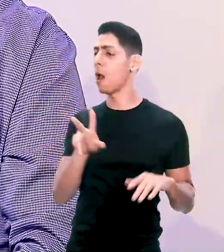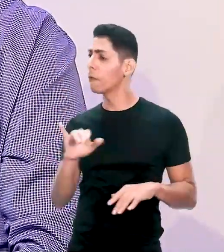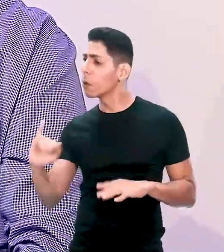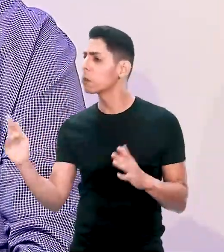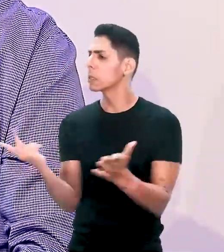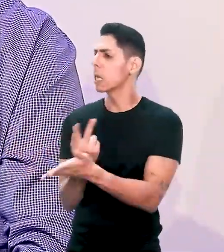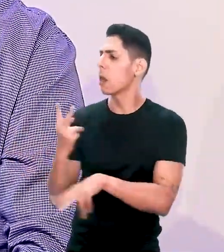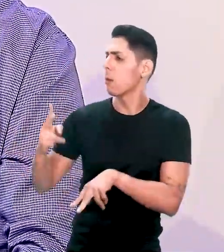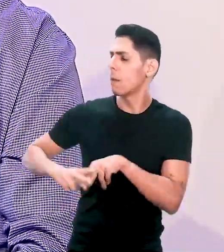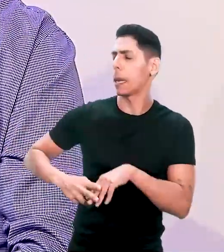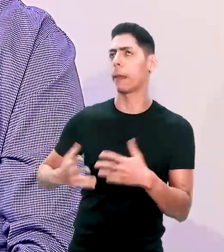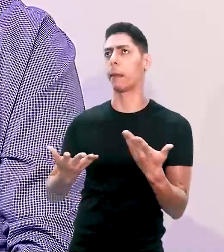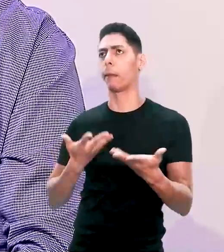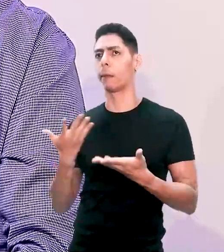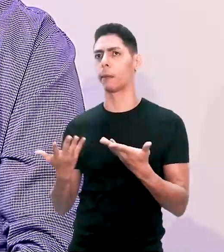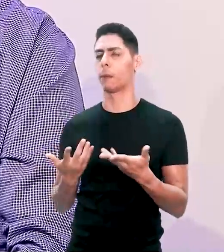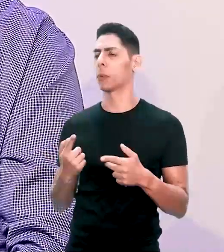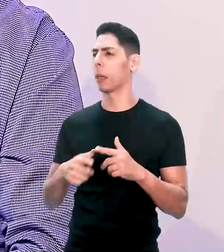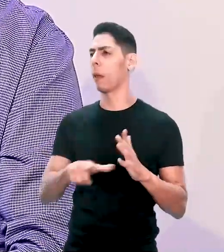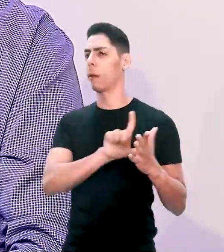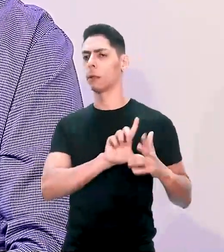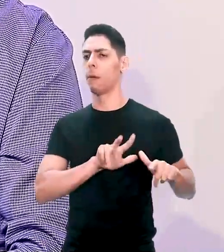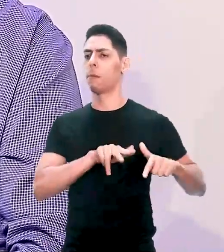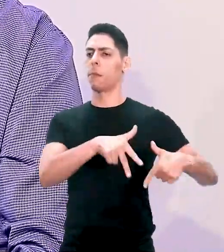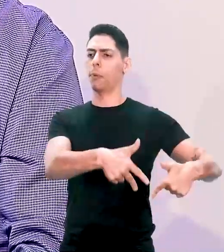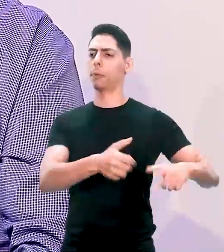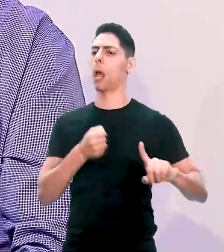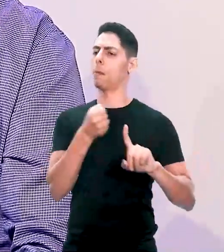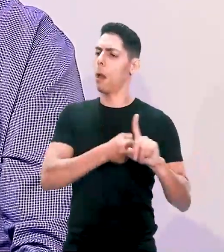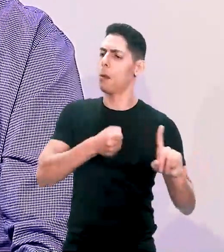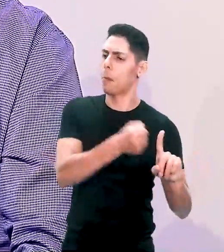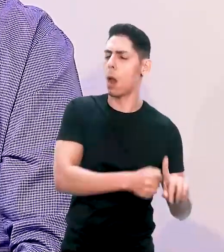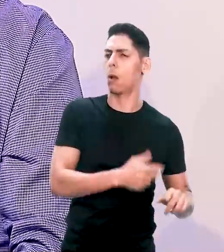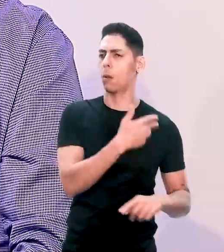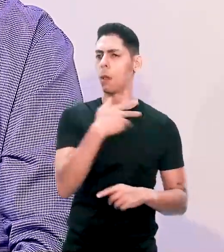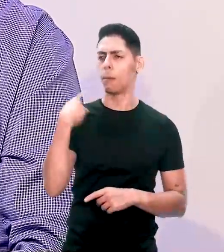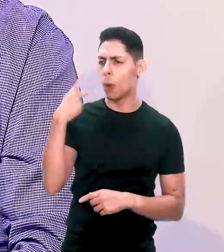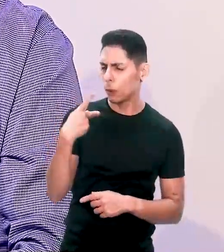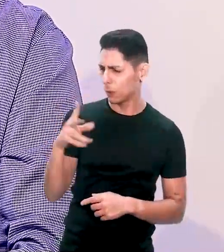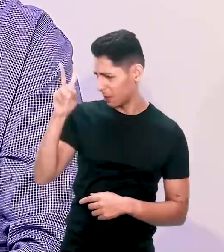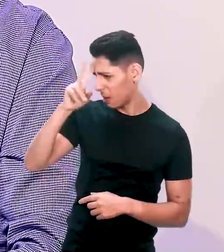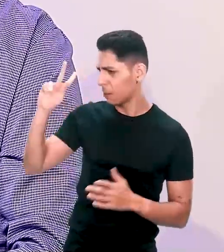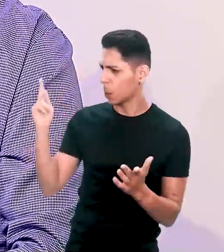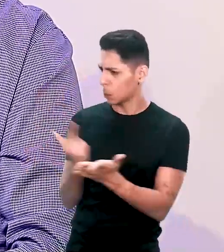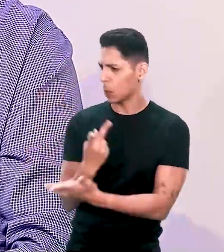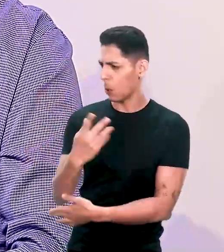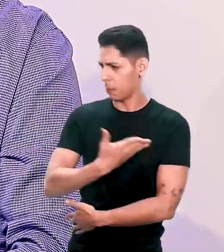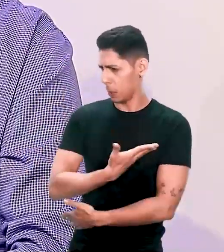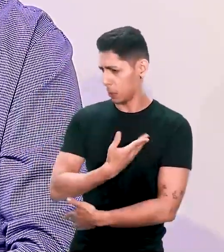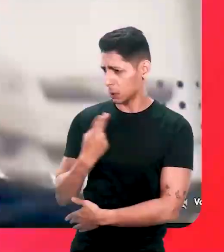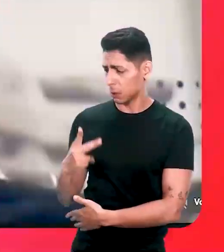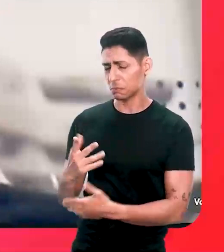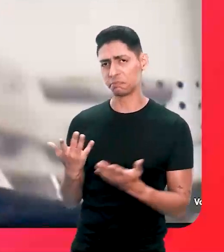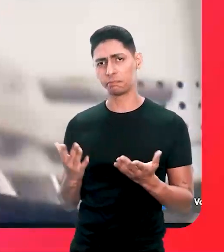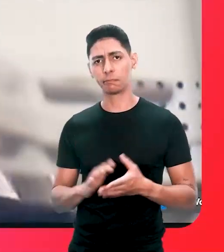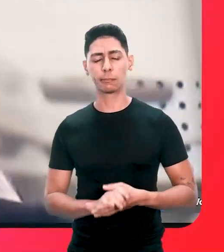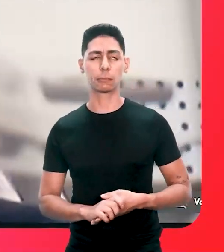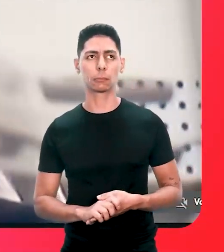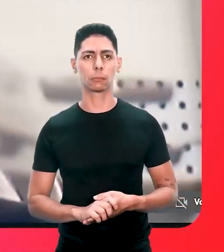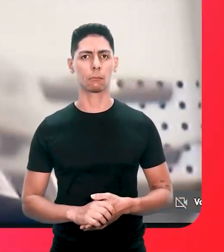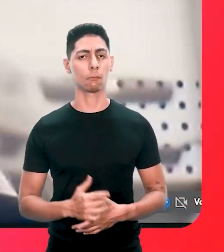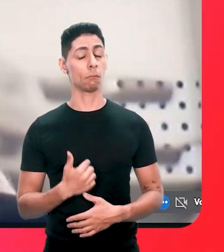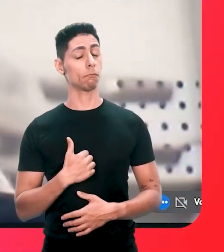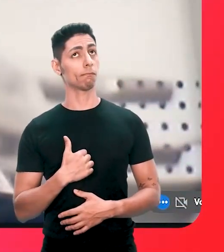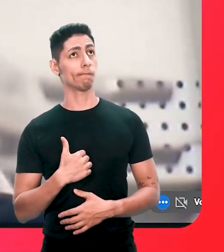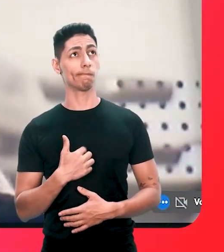preso, estava lá militando, fazendo militância política. Você lembra de algum caso assim? Olha,